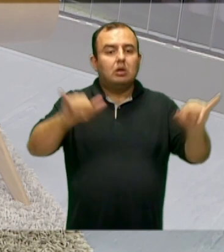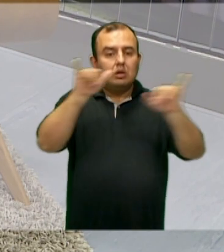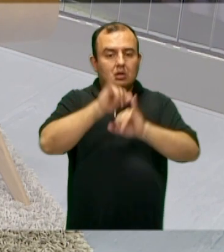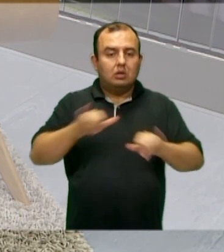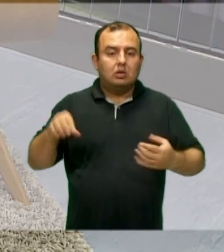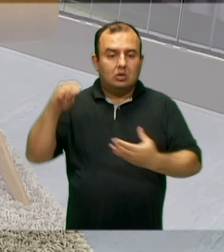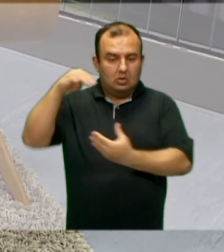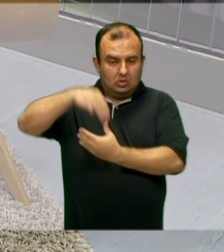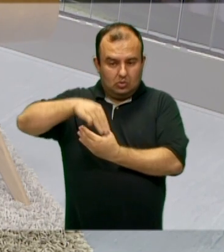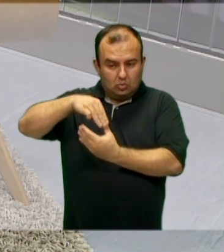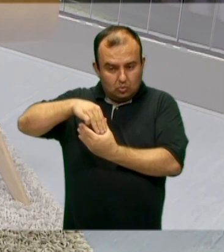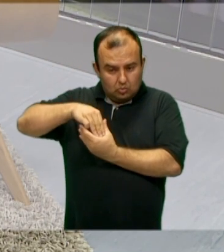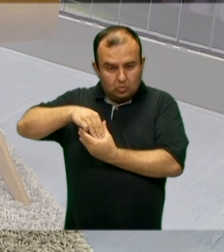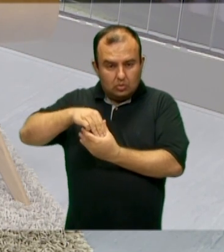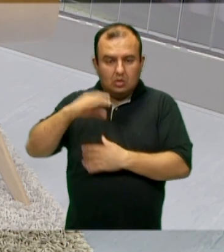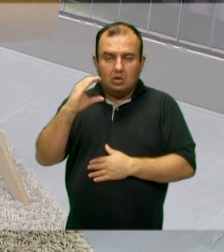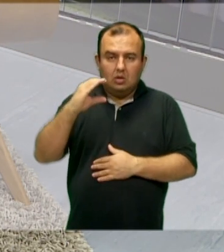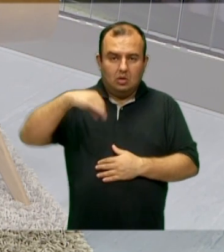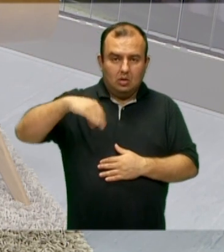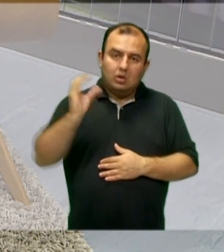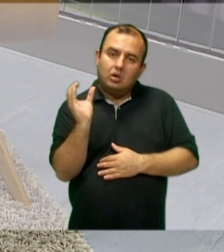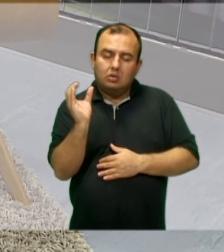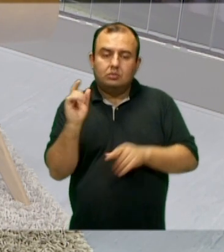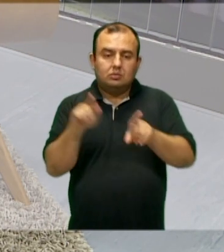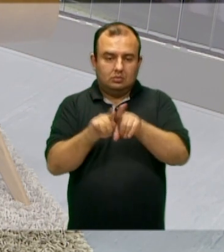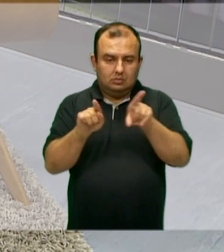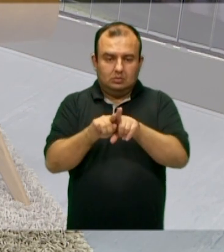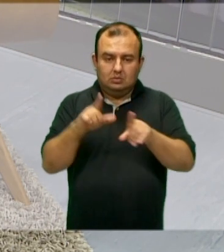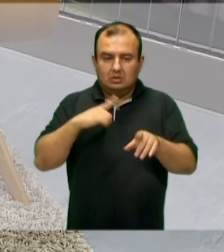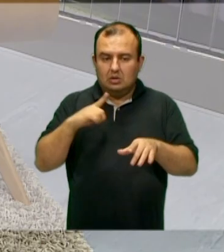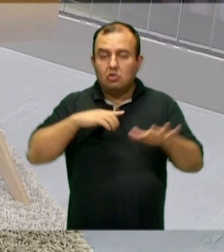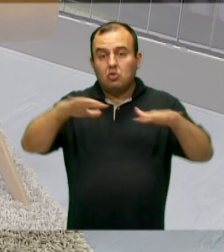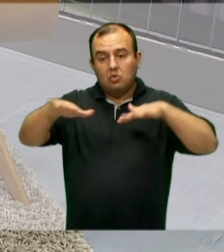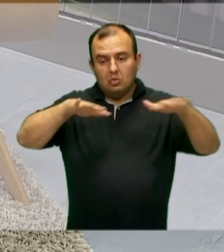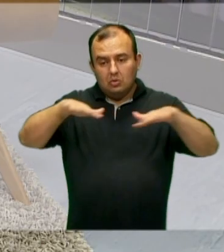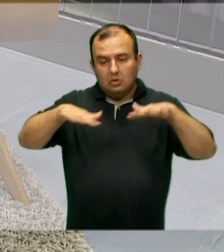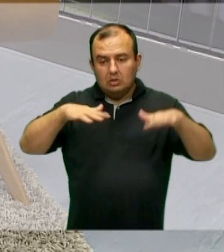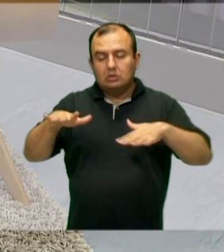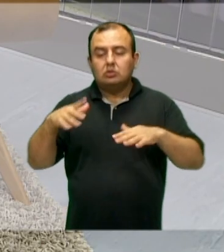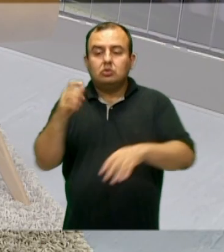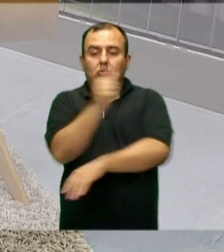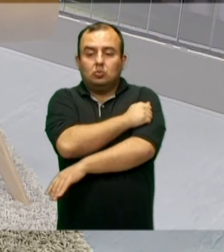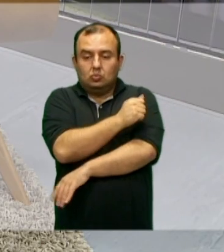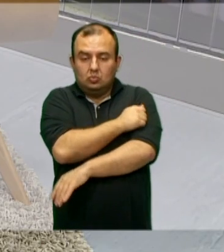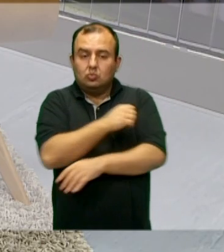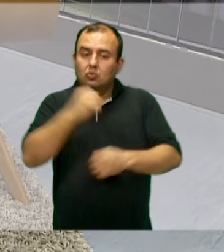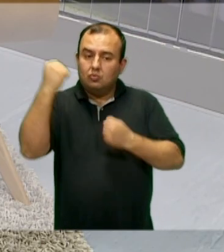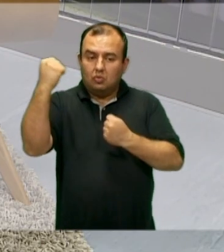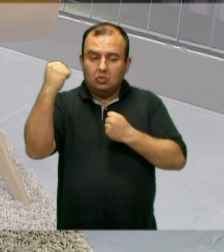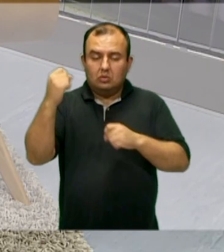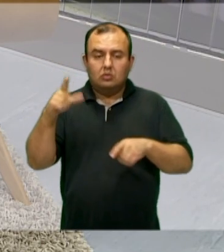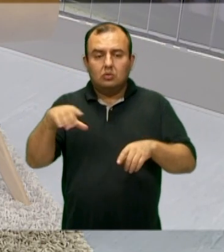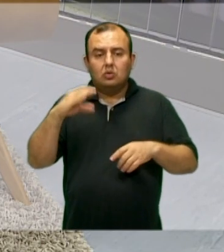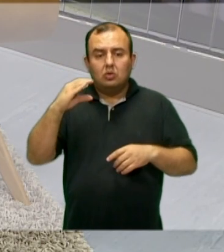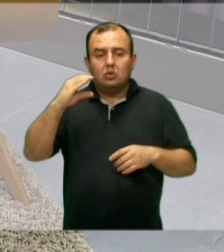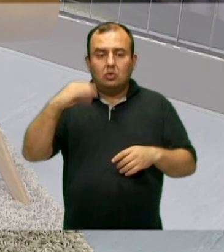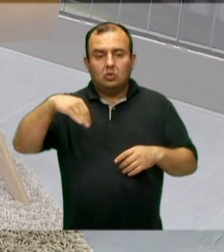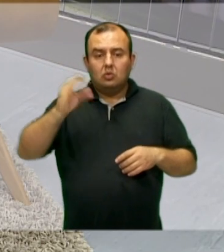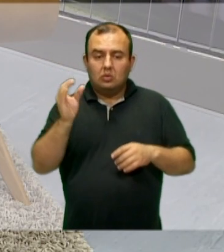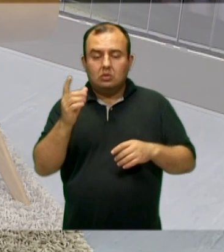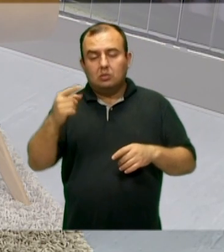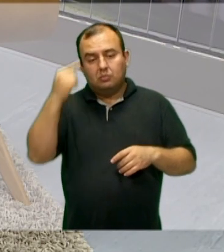A Univale, o CAL e a Univale em si já tem esse movimento estudantil muito forte. O CAL, você disse que está